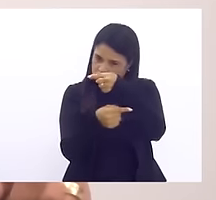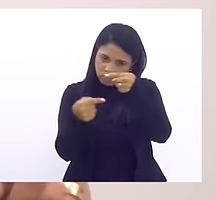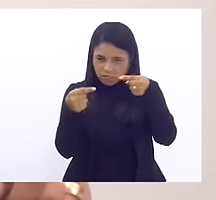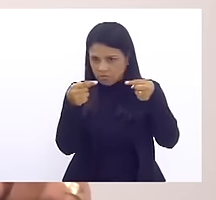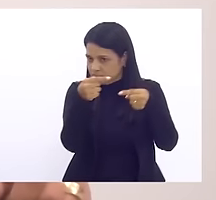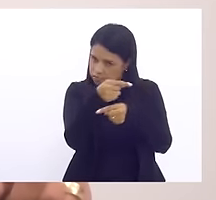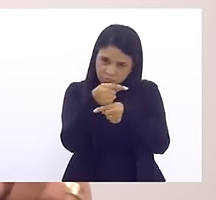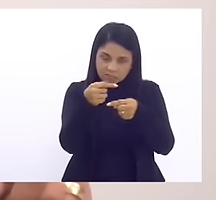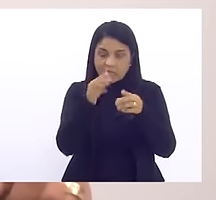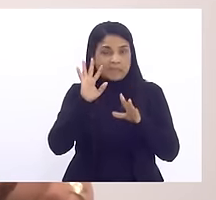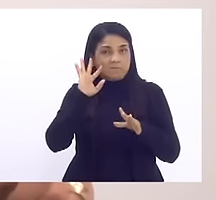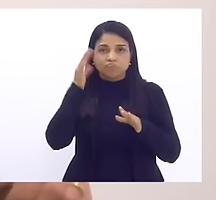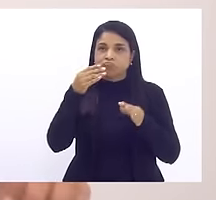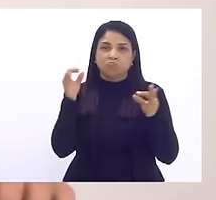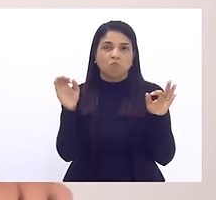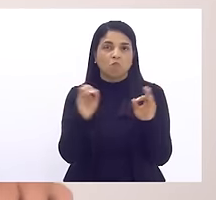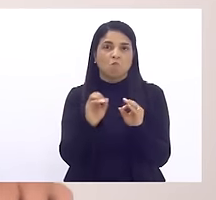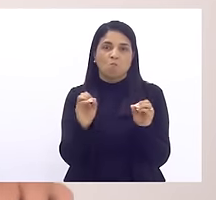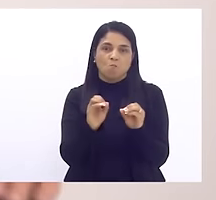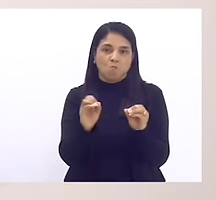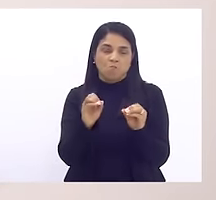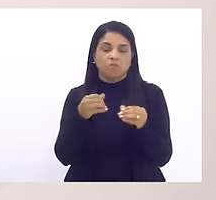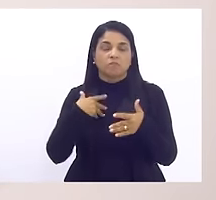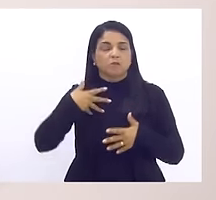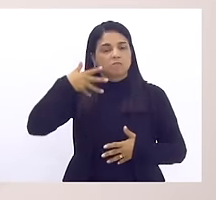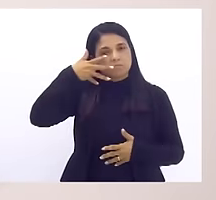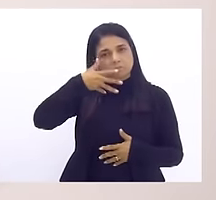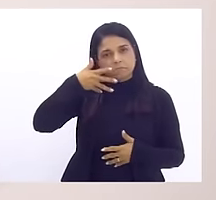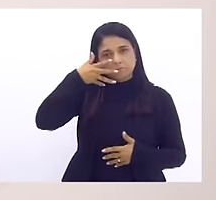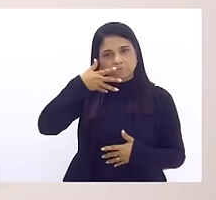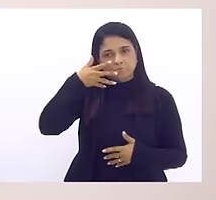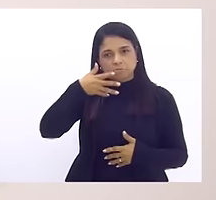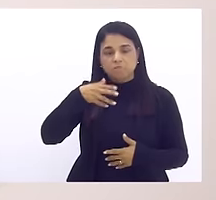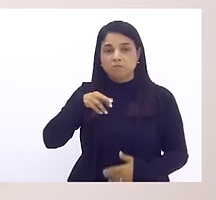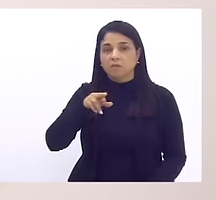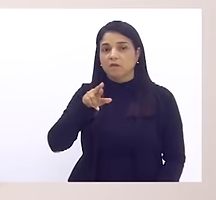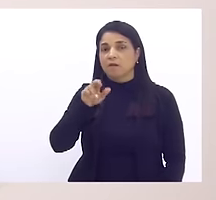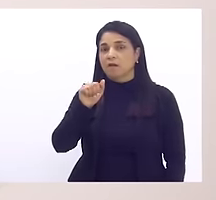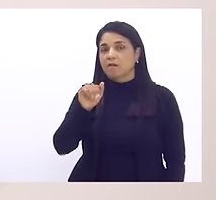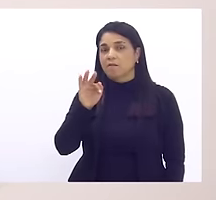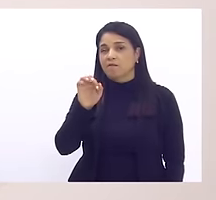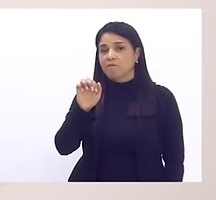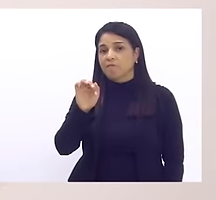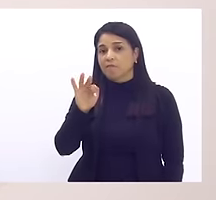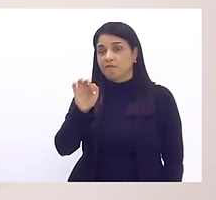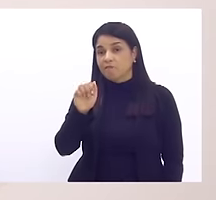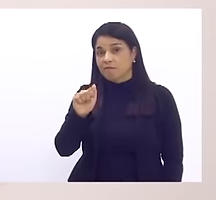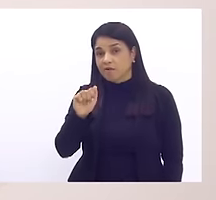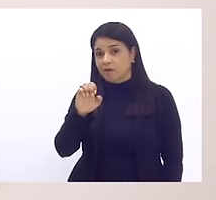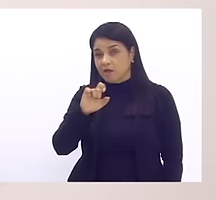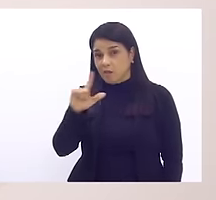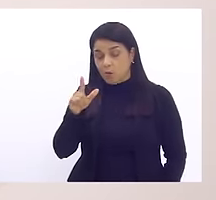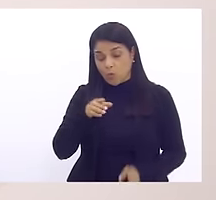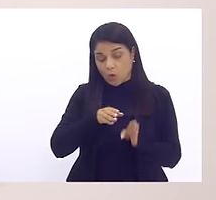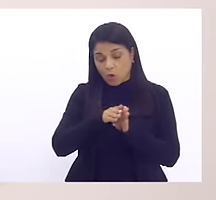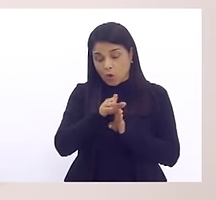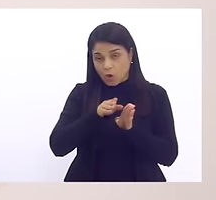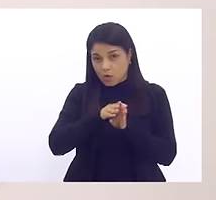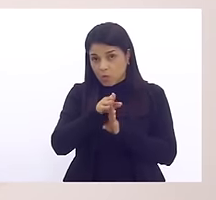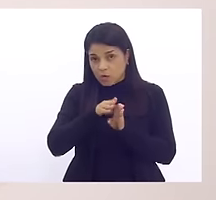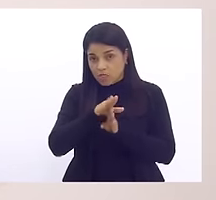então são essas minhas palavras o Rafael que você Oriente melhor